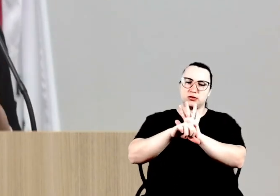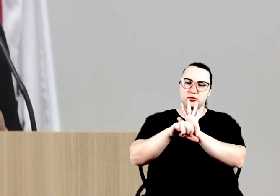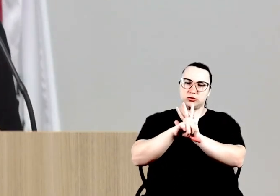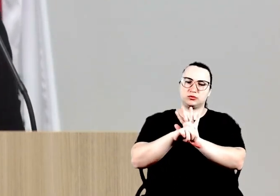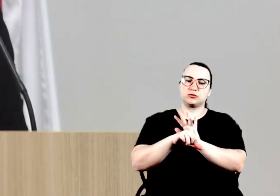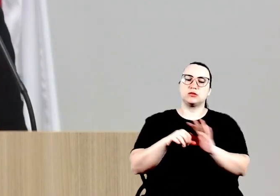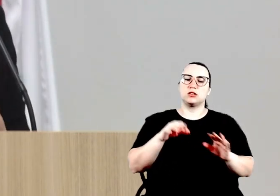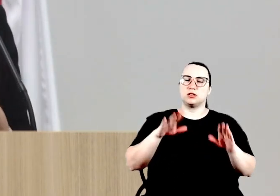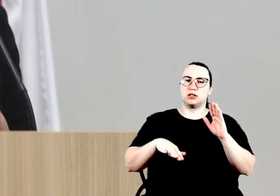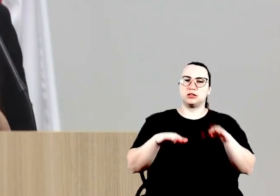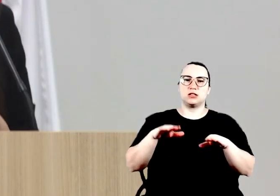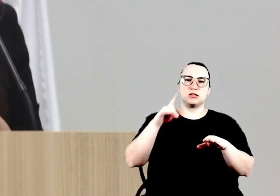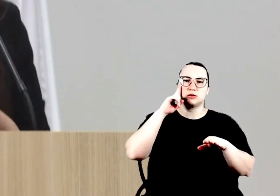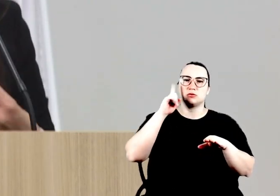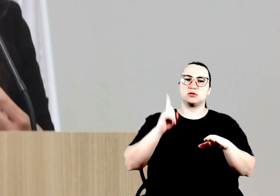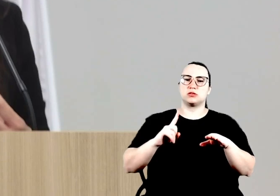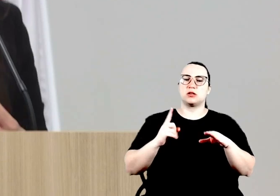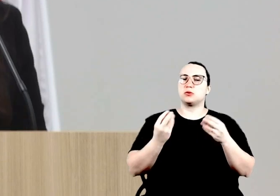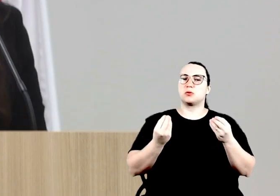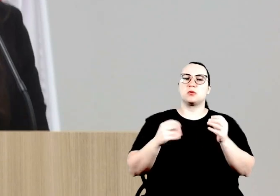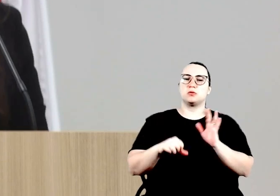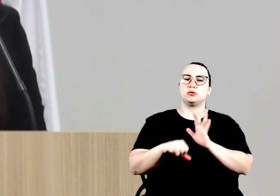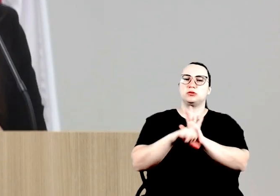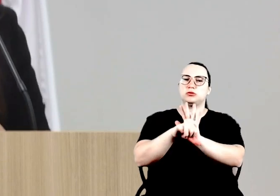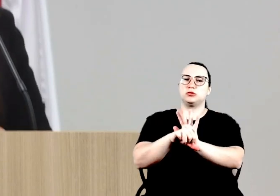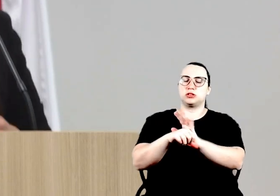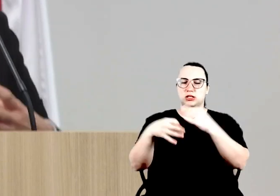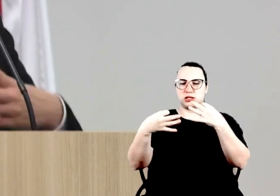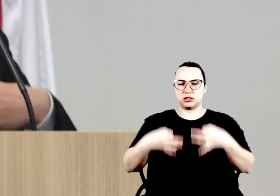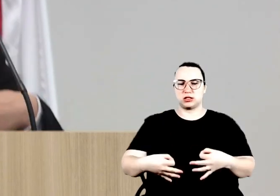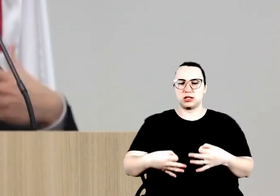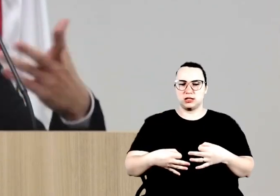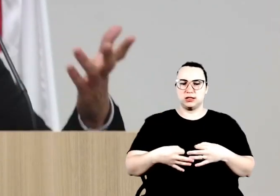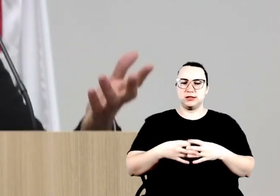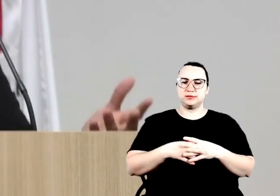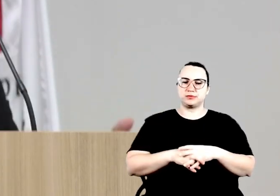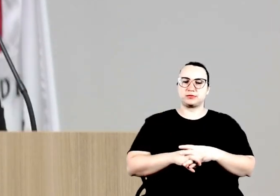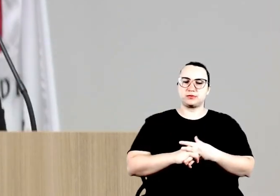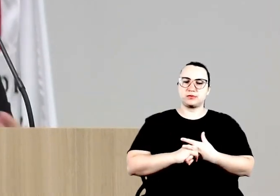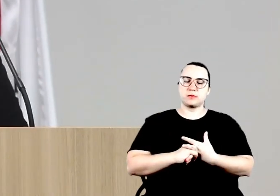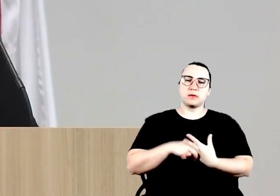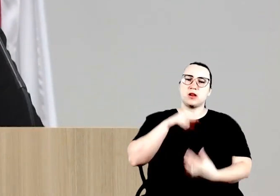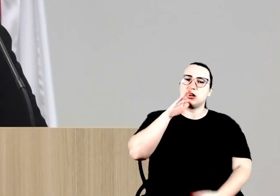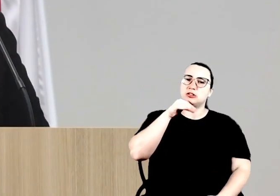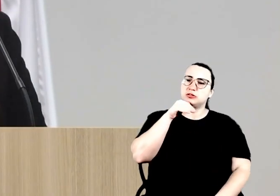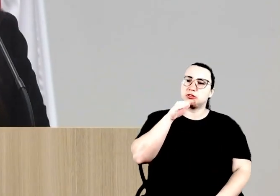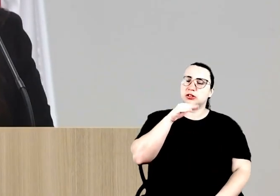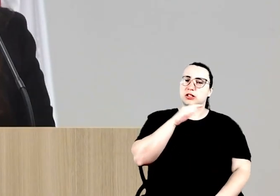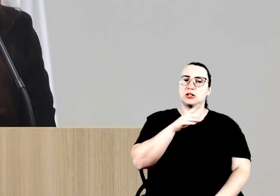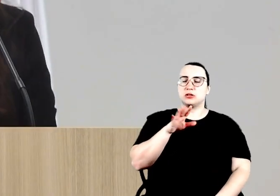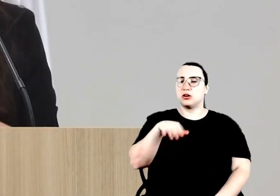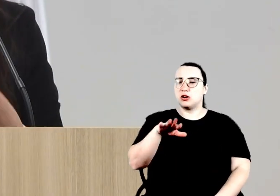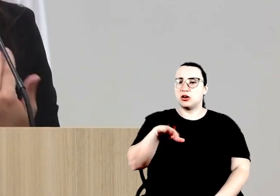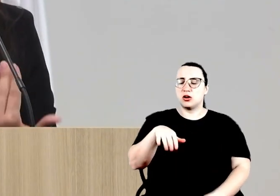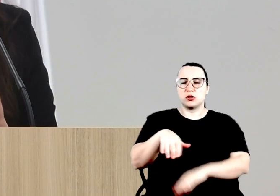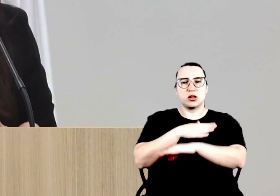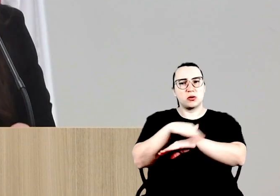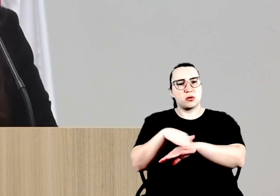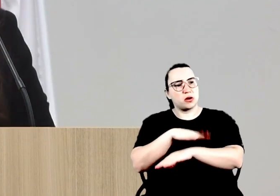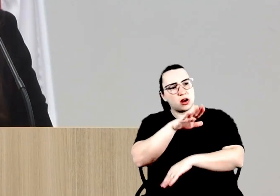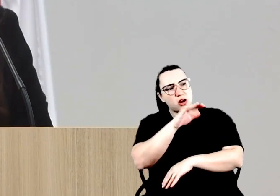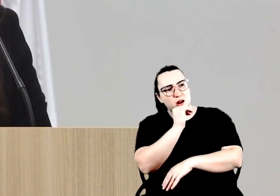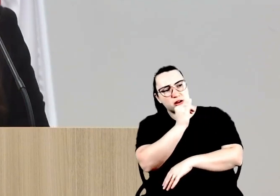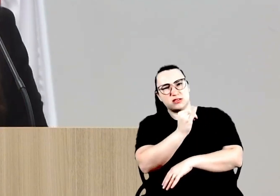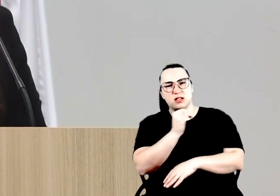pessoas não sabem como denunciar corretamente, aí elas encontram um servidor no meio do caminho, no meio da rua, mas não é assim